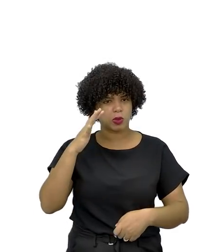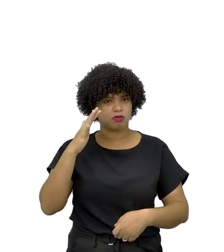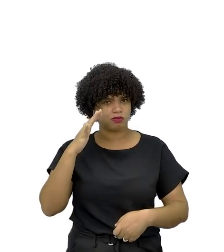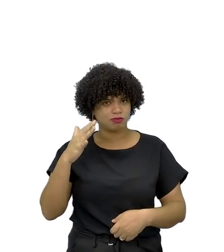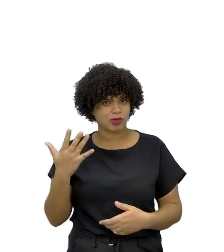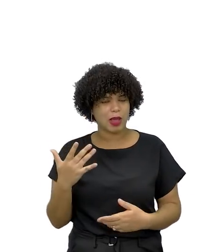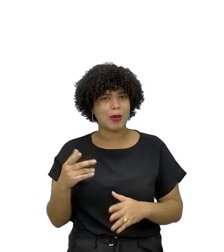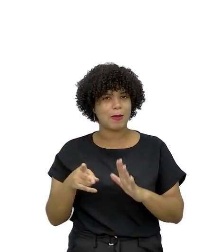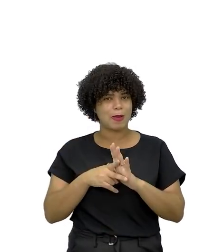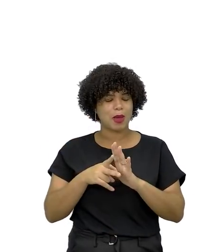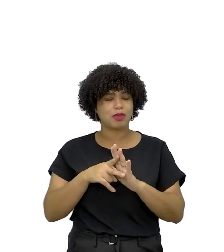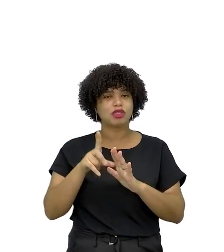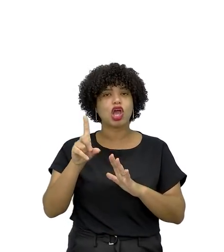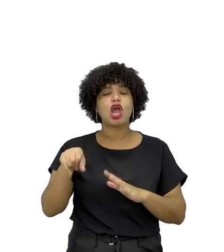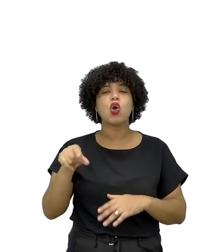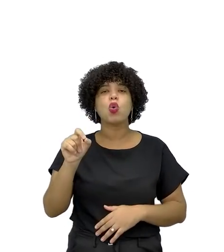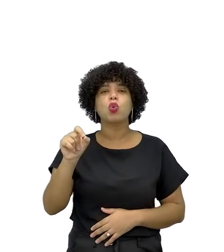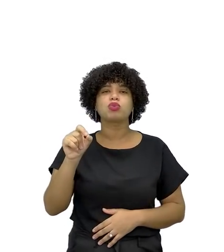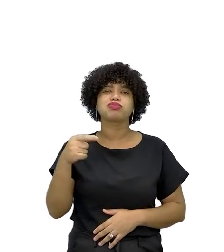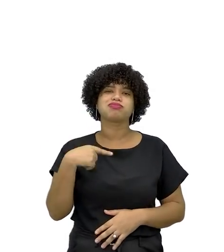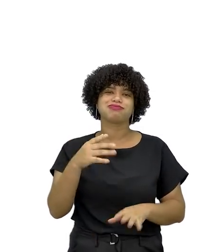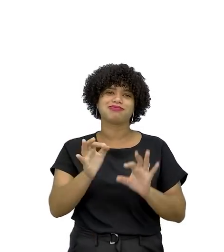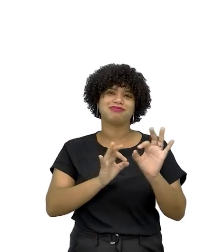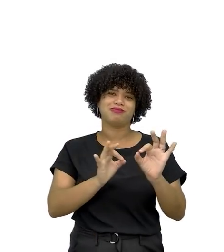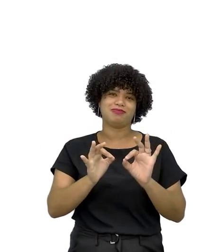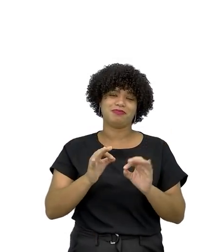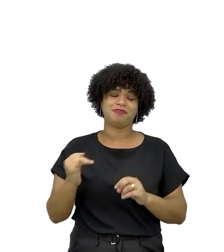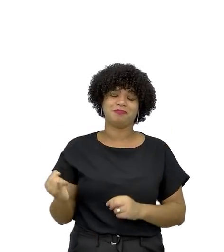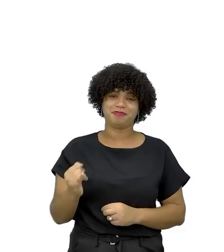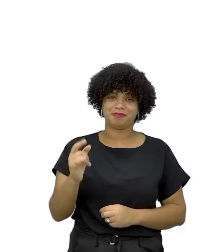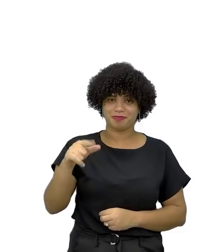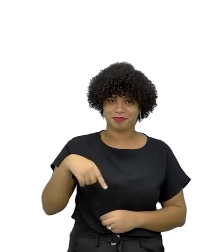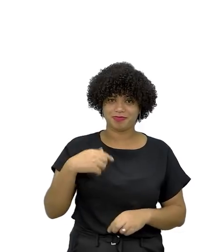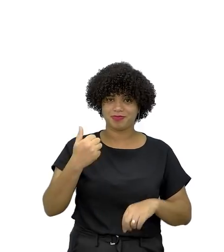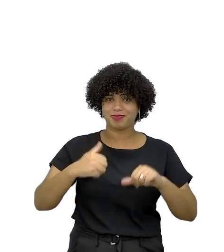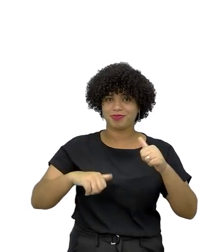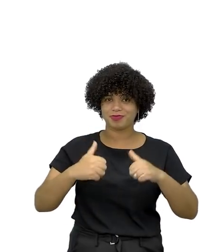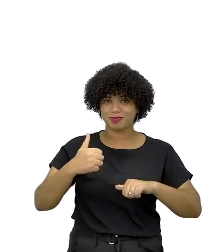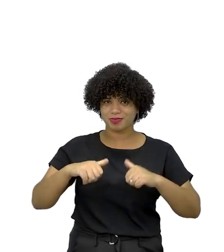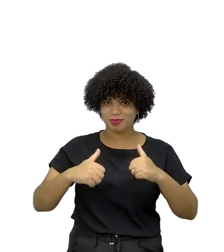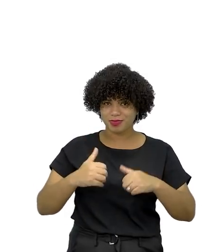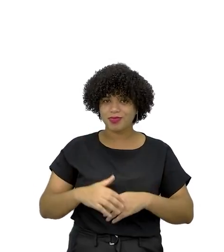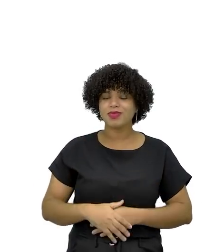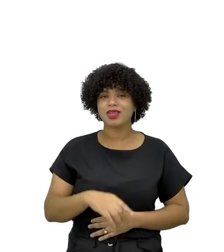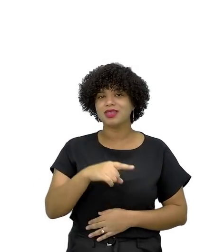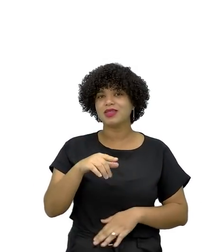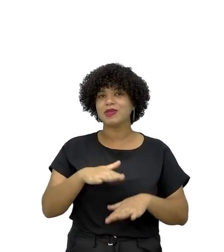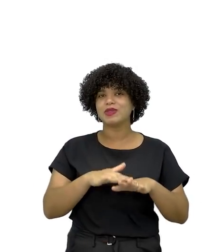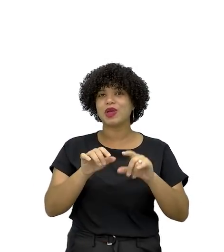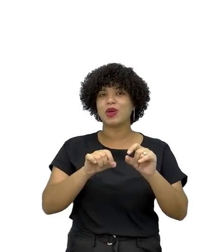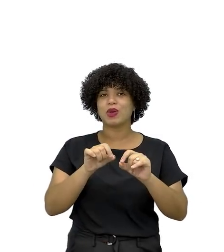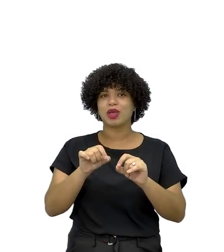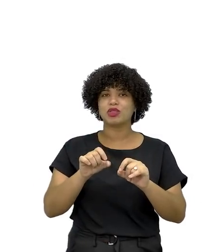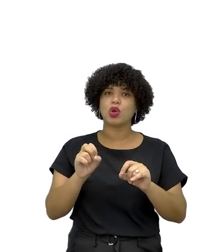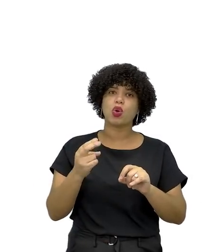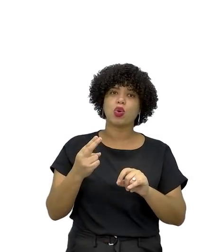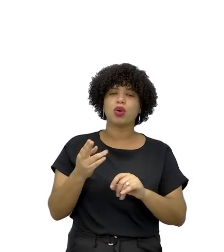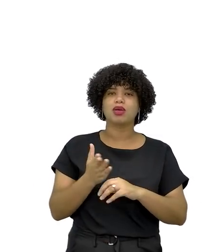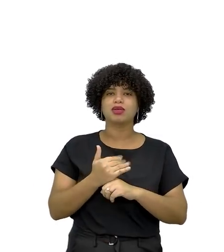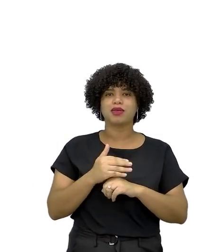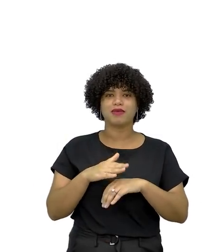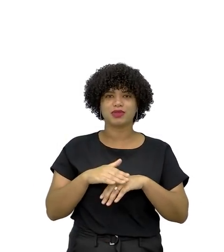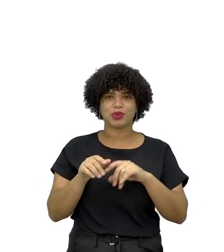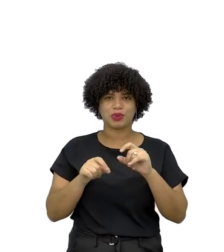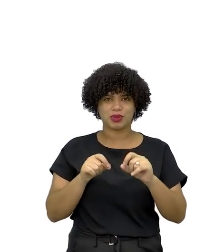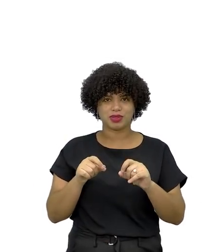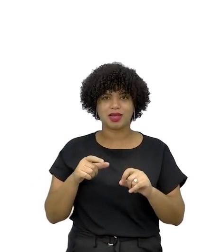nesse projeto. Então, aqui é bacana eles avaliarem aquilo que eles estão fazendo ou já fizeram, né?